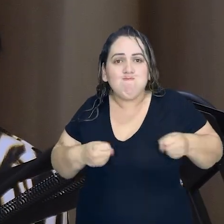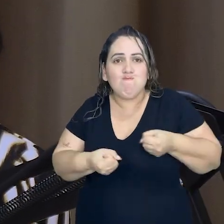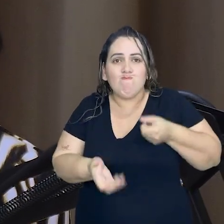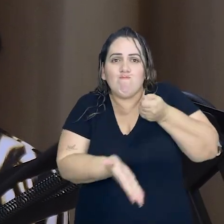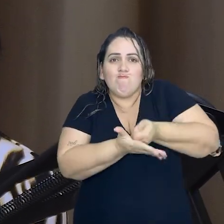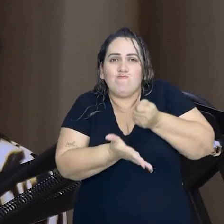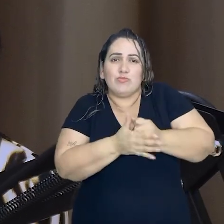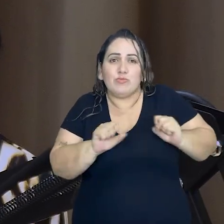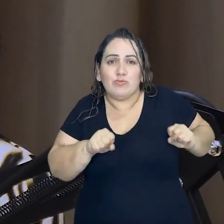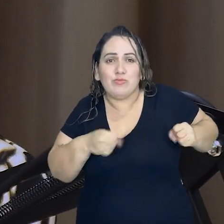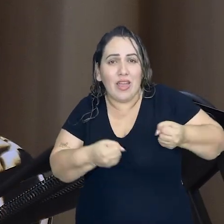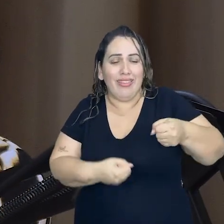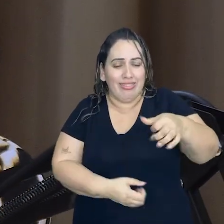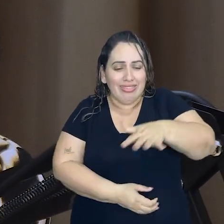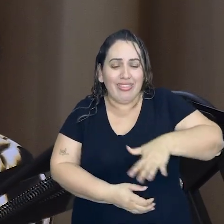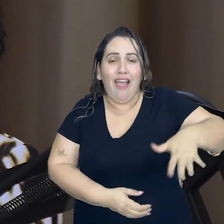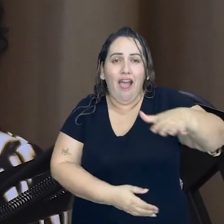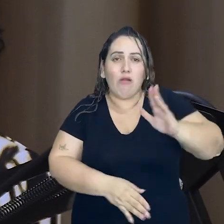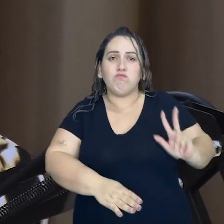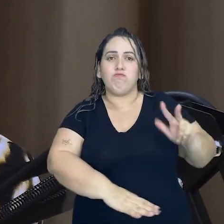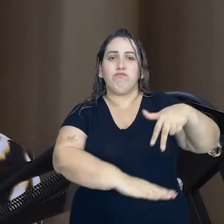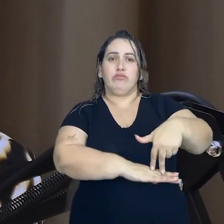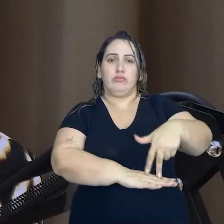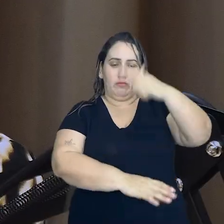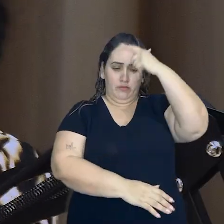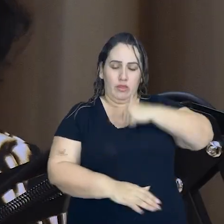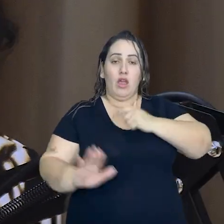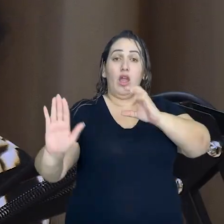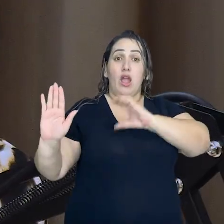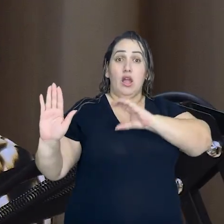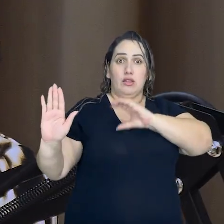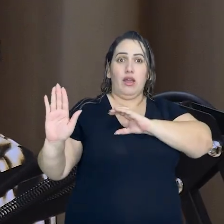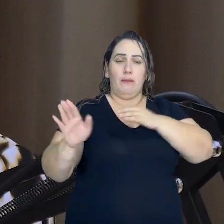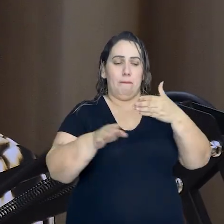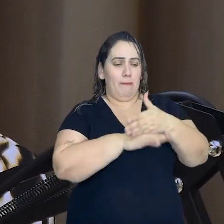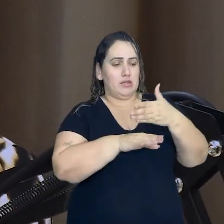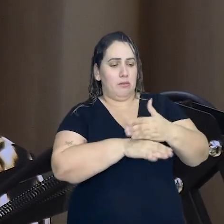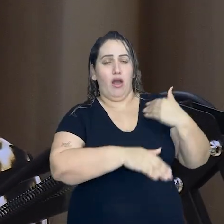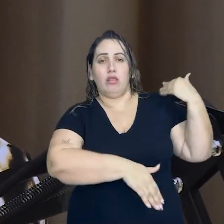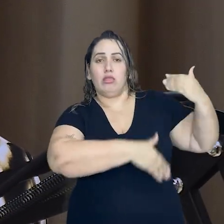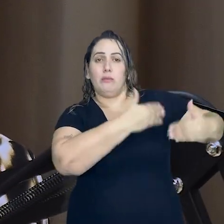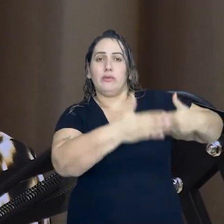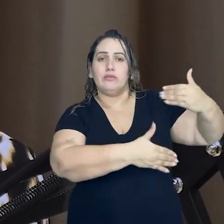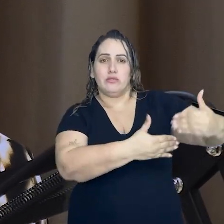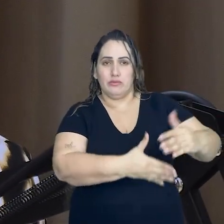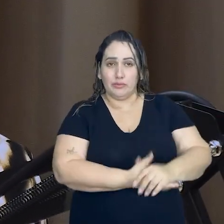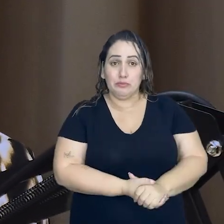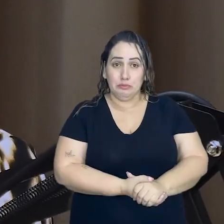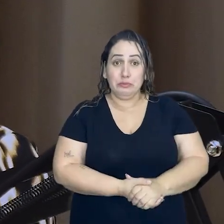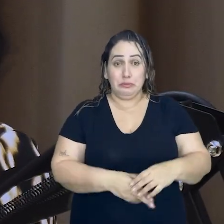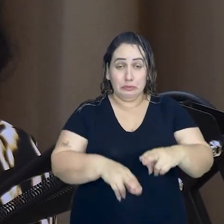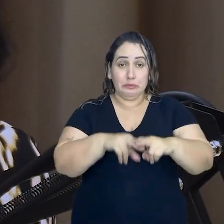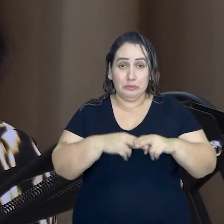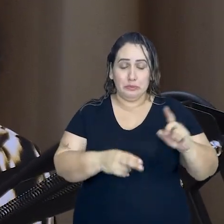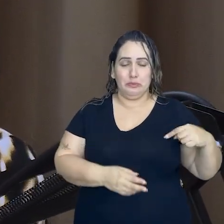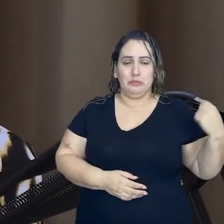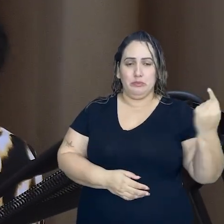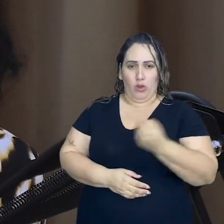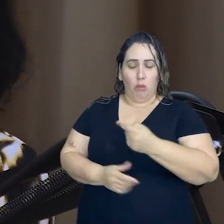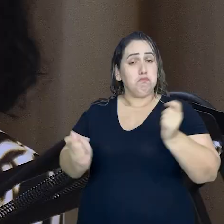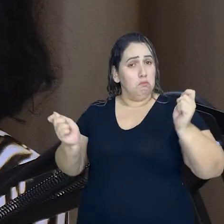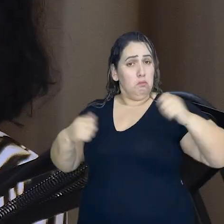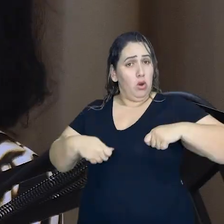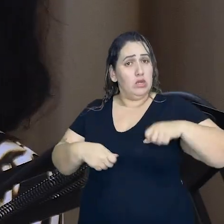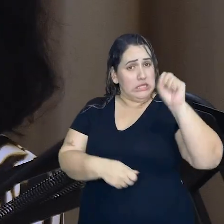camisa e adentrar naquela área, me candidatar, participar do processo? Então, nós